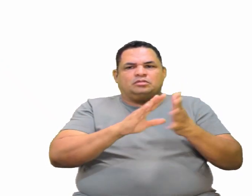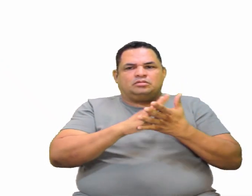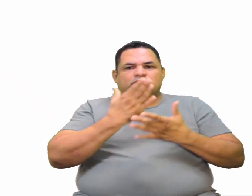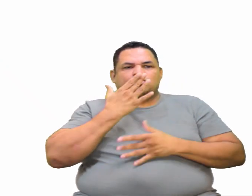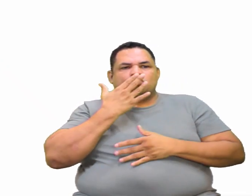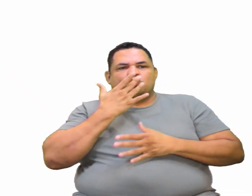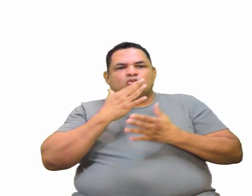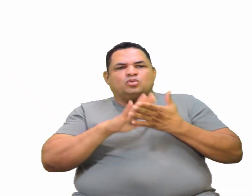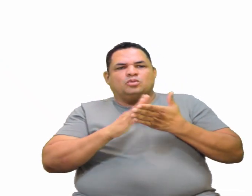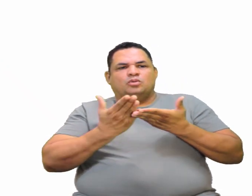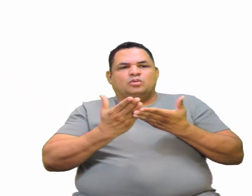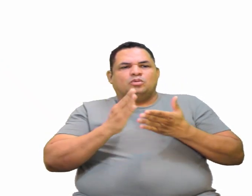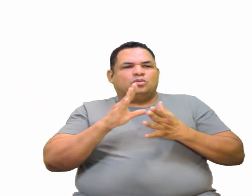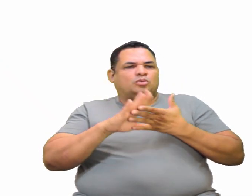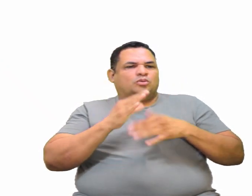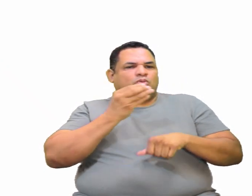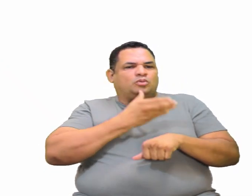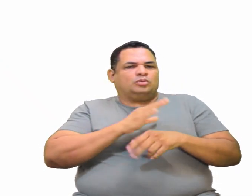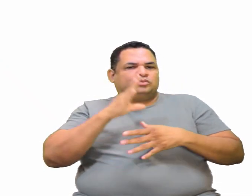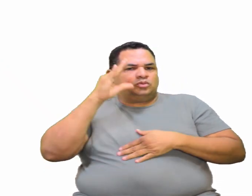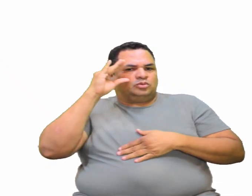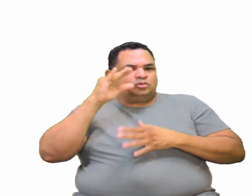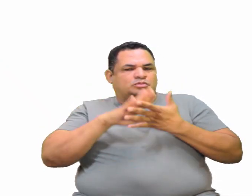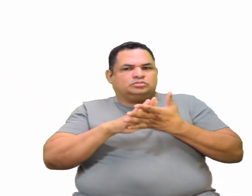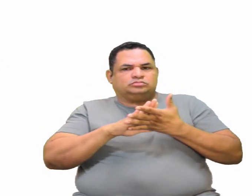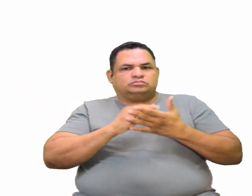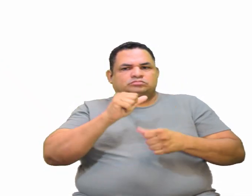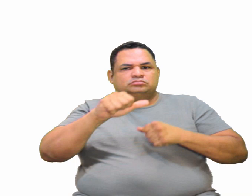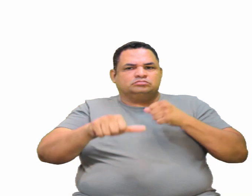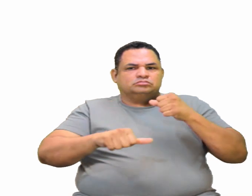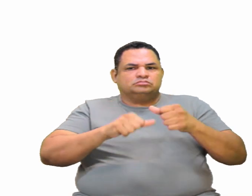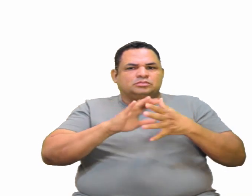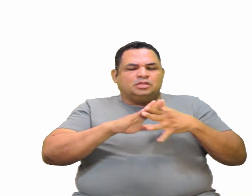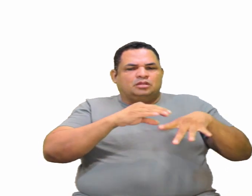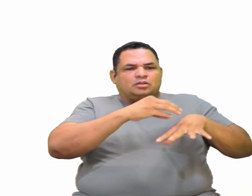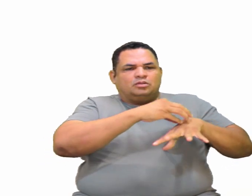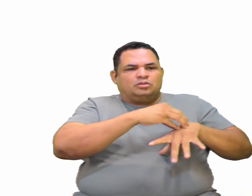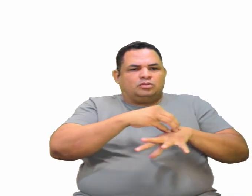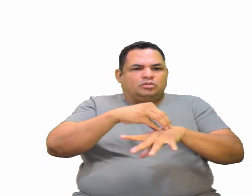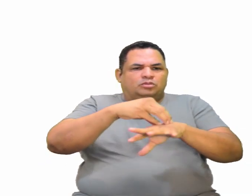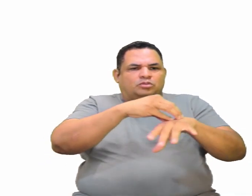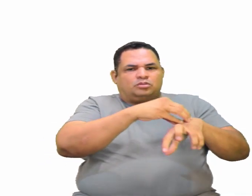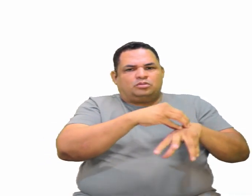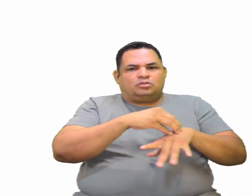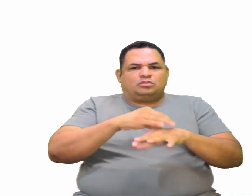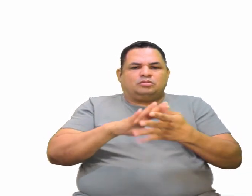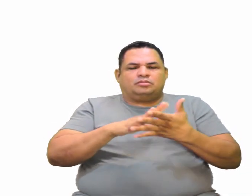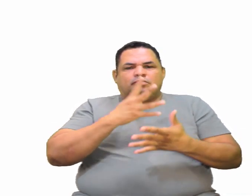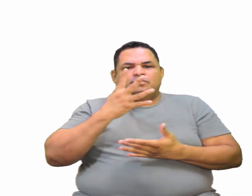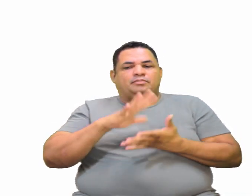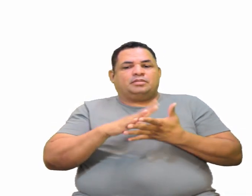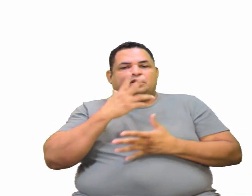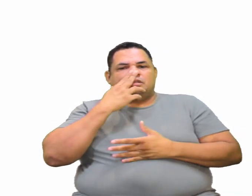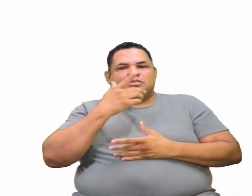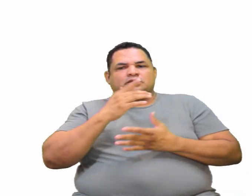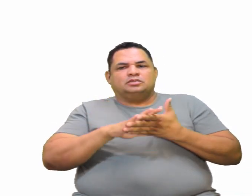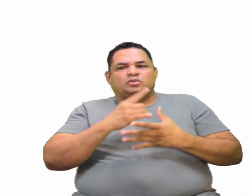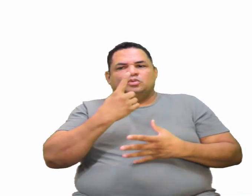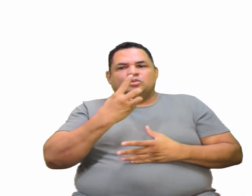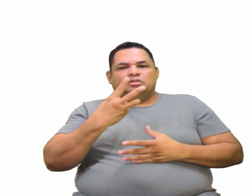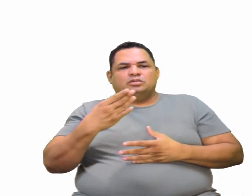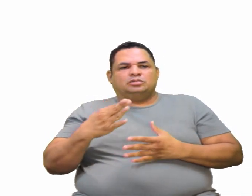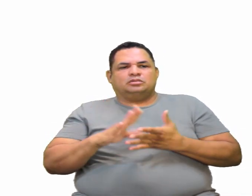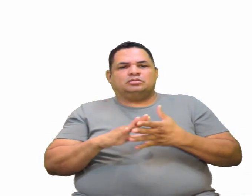e comportamento muito curiosos. Frequentemente muda a orientação dos seus tentáculos, assemelhando-se a alguns animais. As imagens 1, 3 e